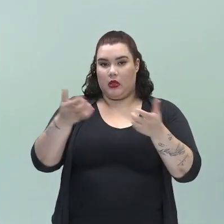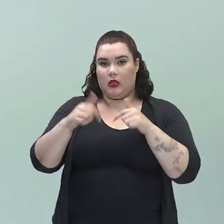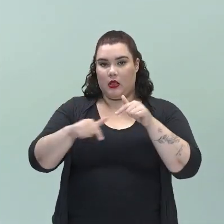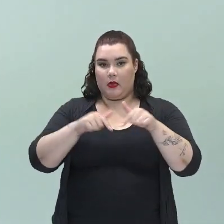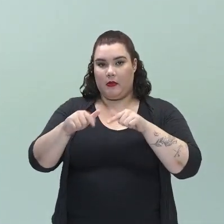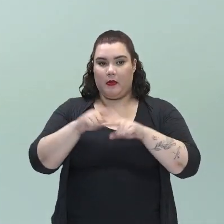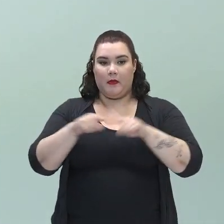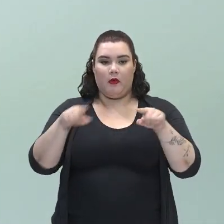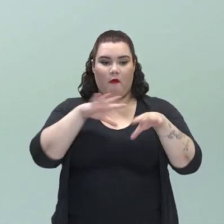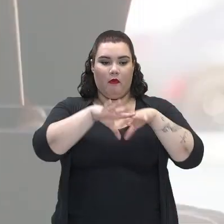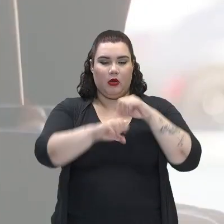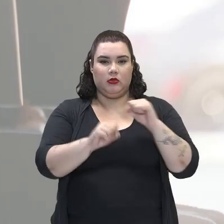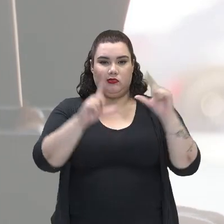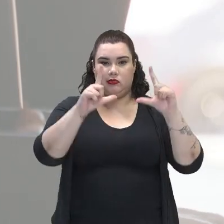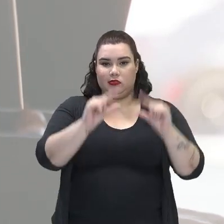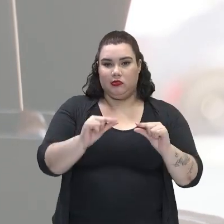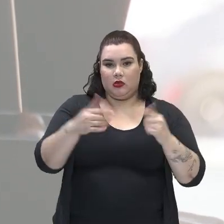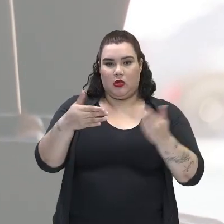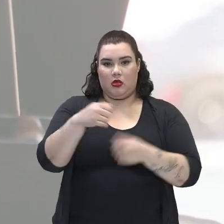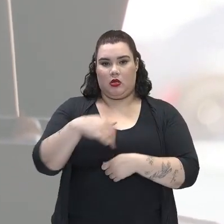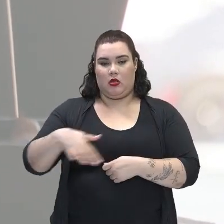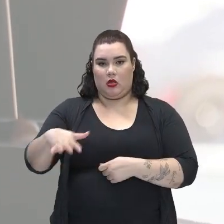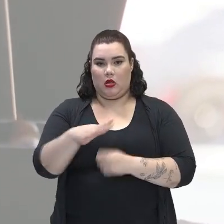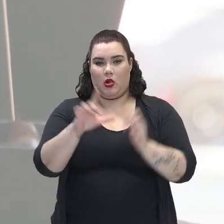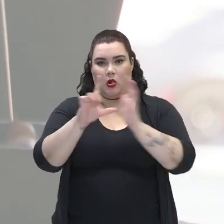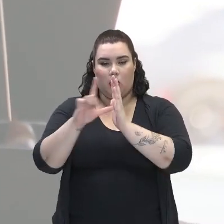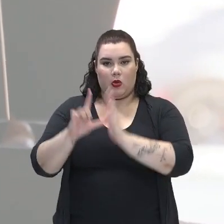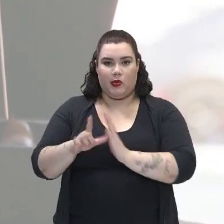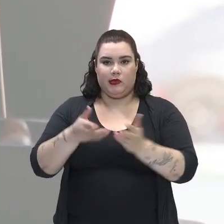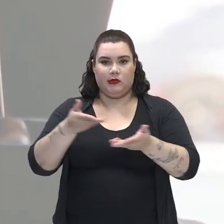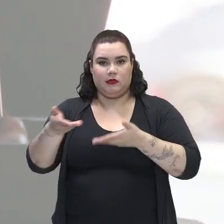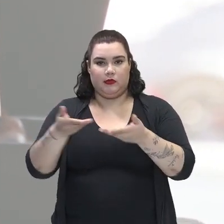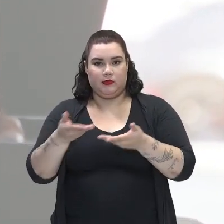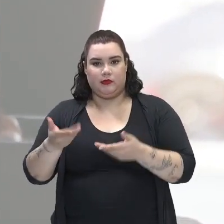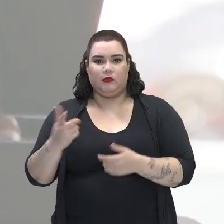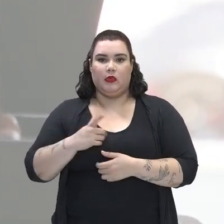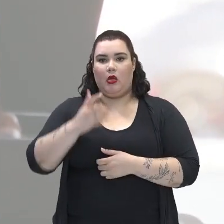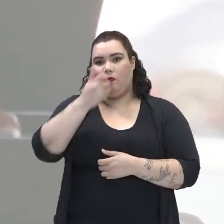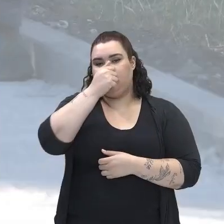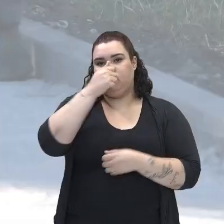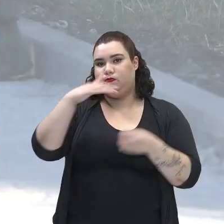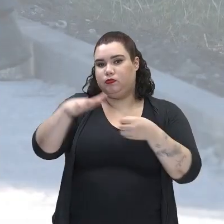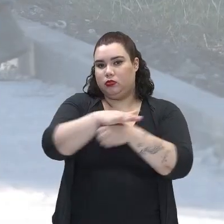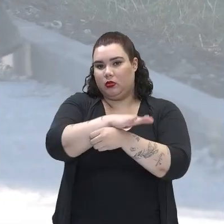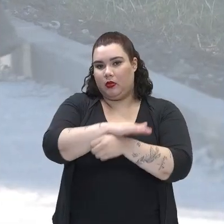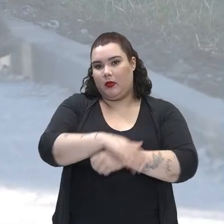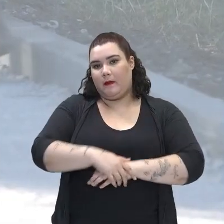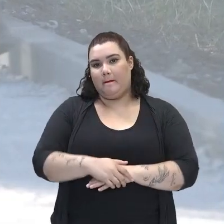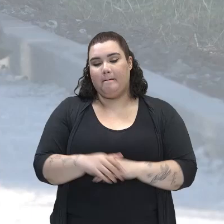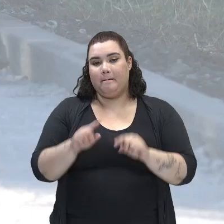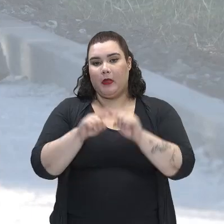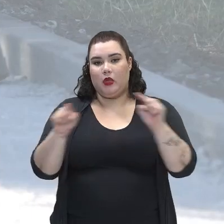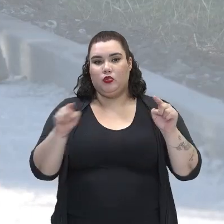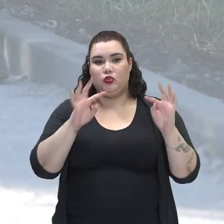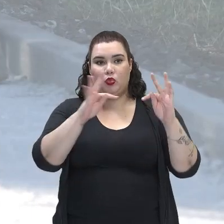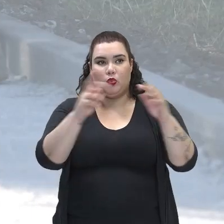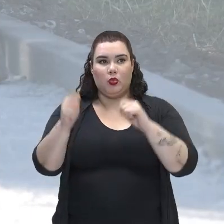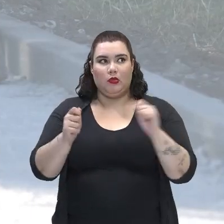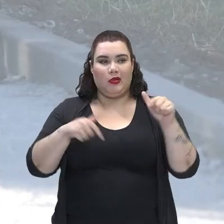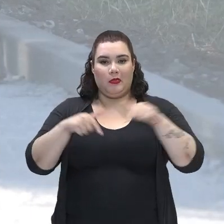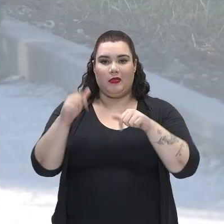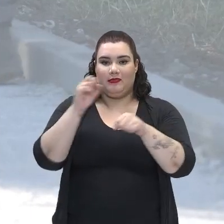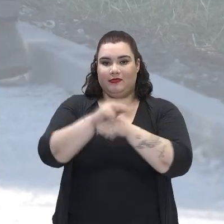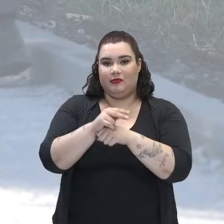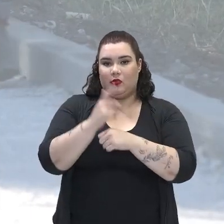pouca qualificação, o setor de comércio e serviços fica ainda mais cheio. Mas não tem lugar para todo mundo, então